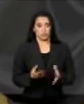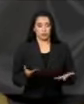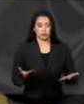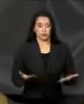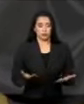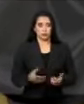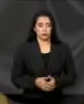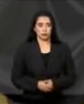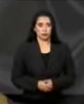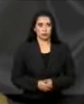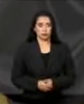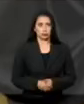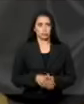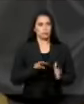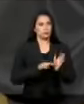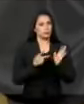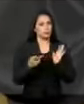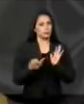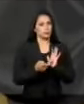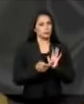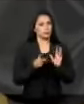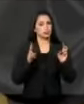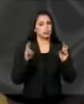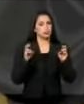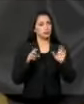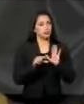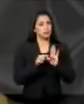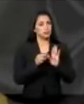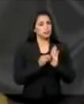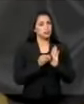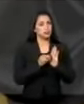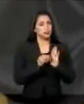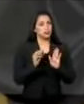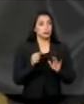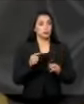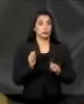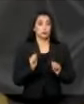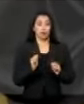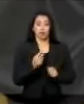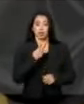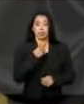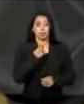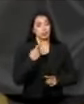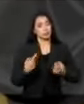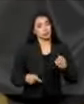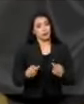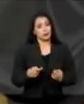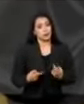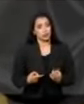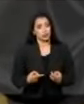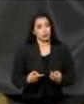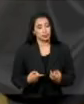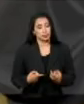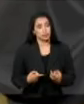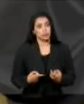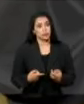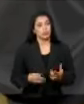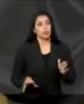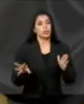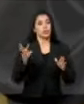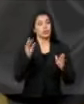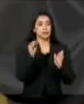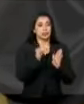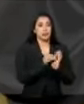O significado dessa expressão é indiscutível? O significado dessa expressão está incorporado